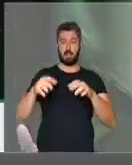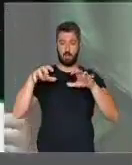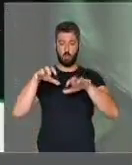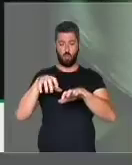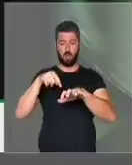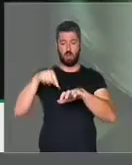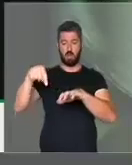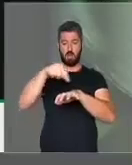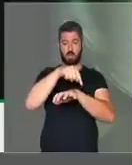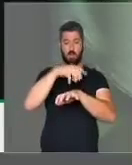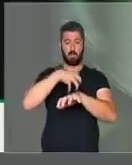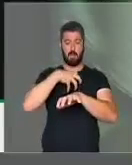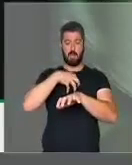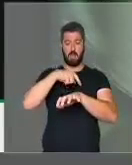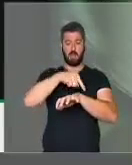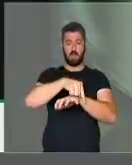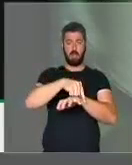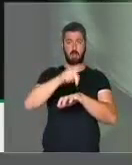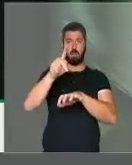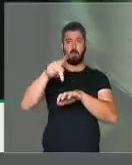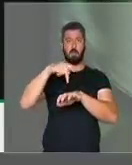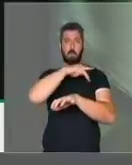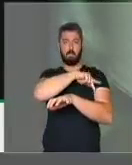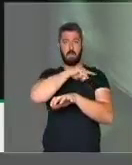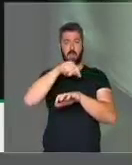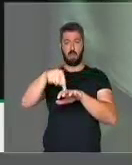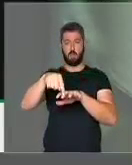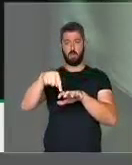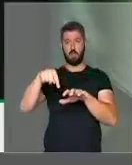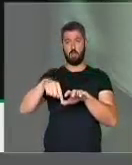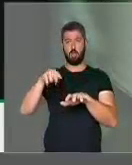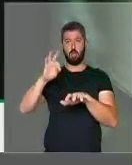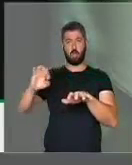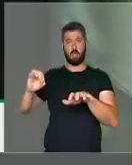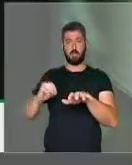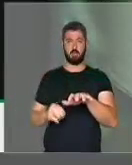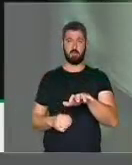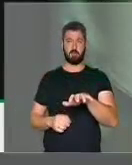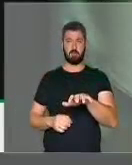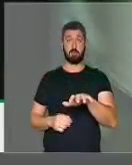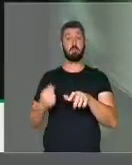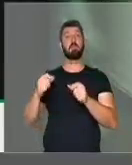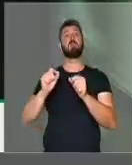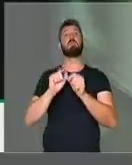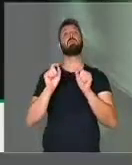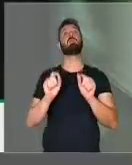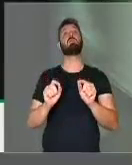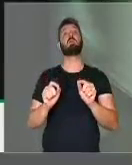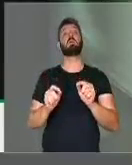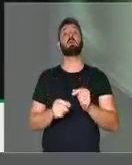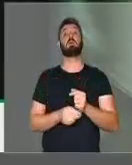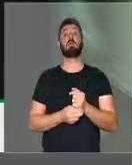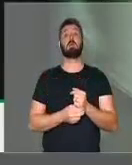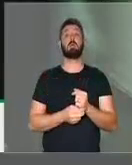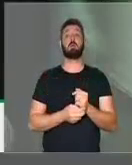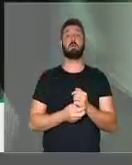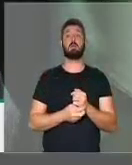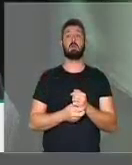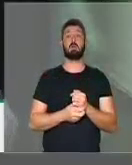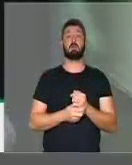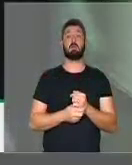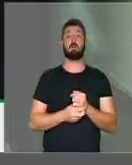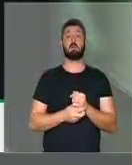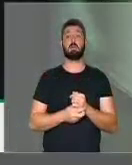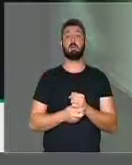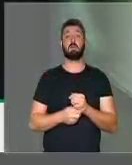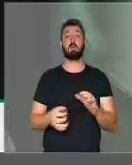Piauí e Bahia. Então, o que a gente precisa é fazer com que haja, dentre o